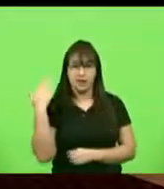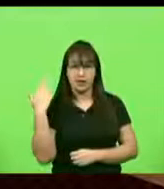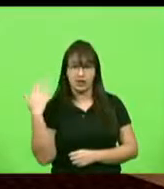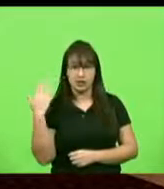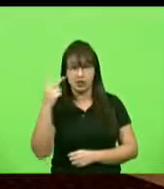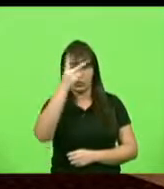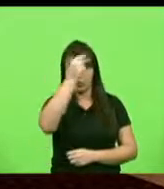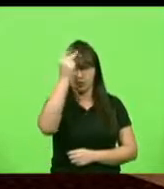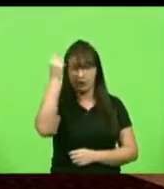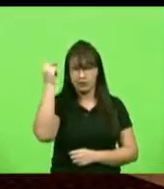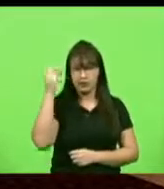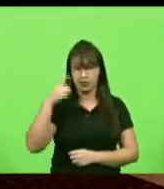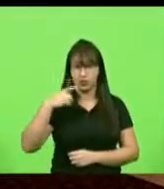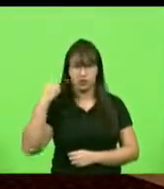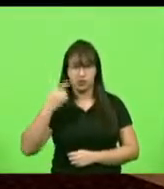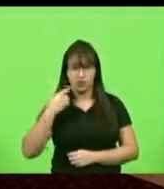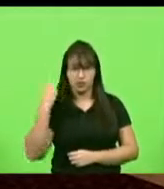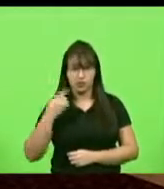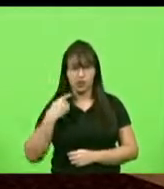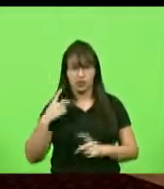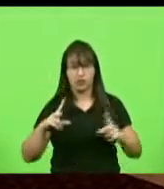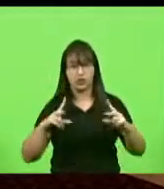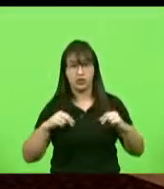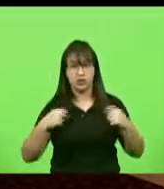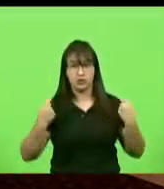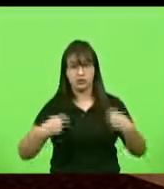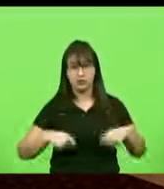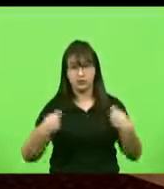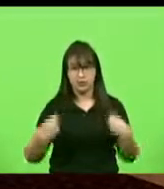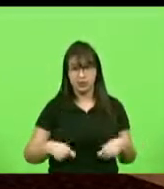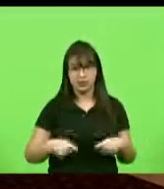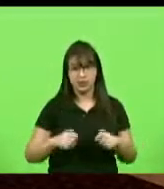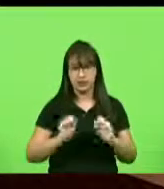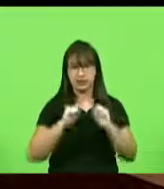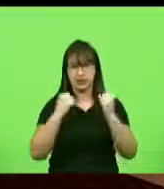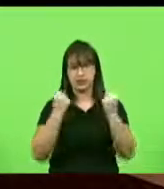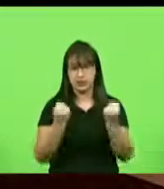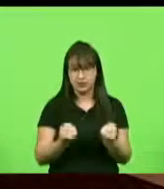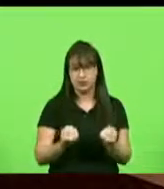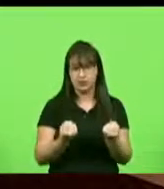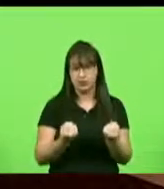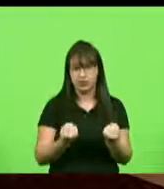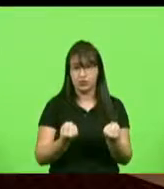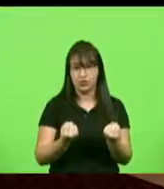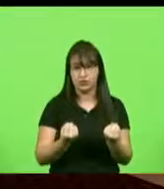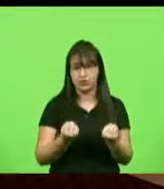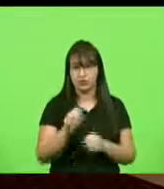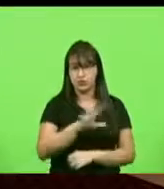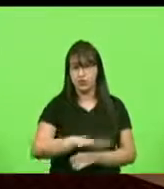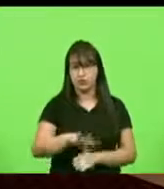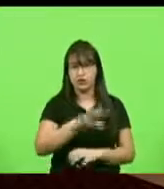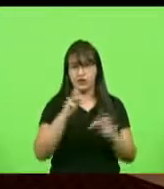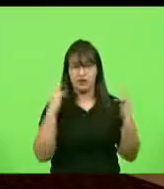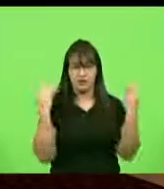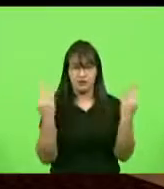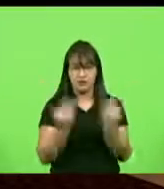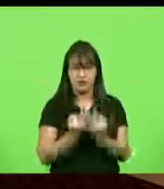deputado, o reconhecimento. São pessoas que se dedicam, muitas vezes deixam suas famílias para